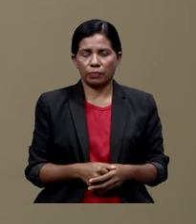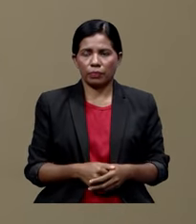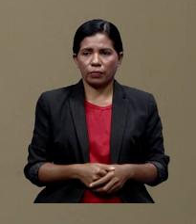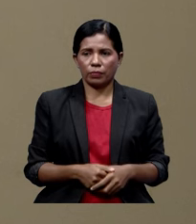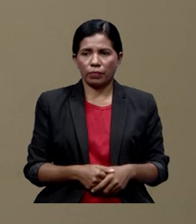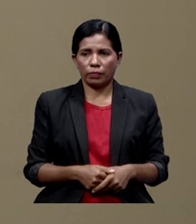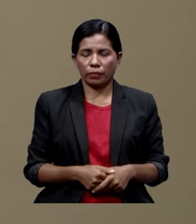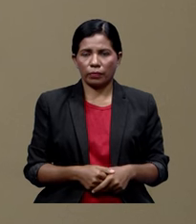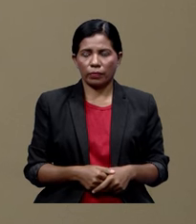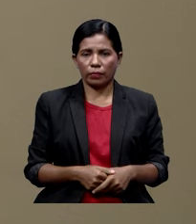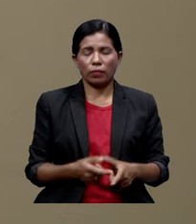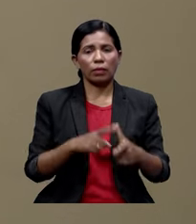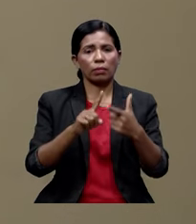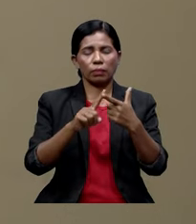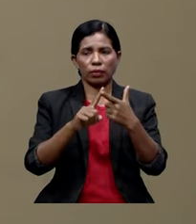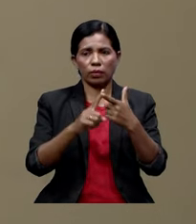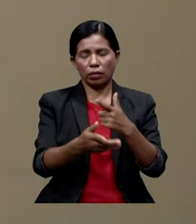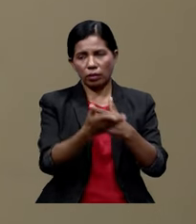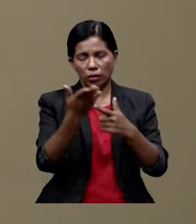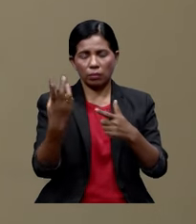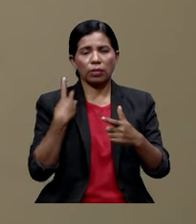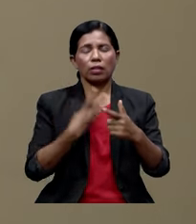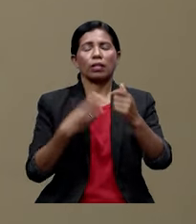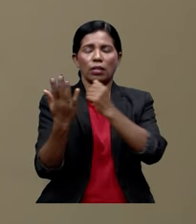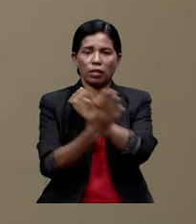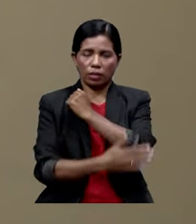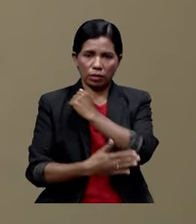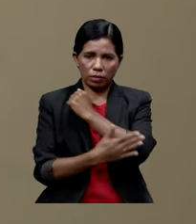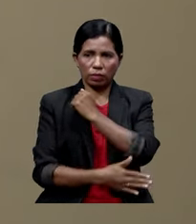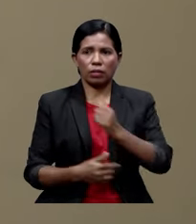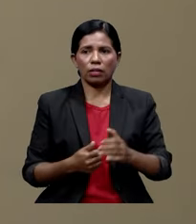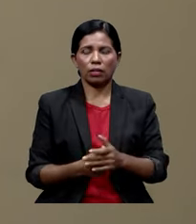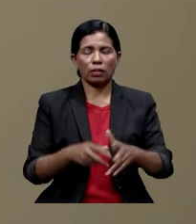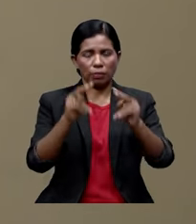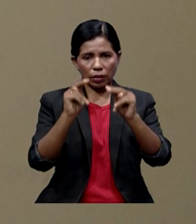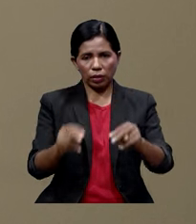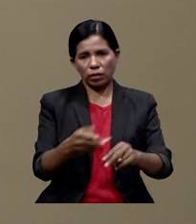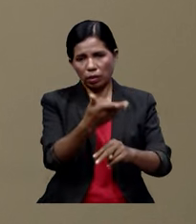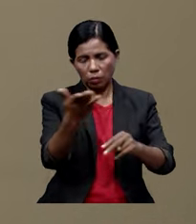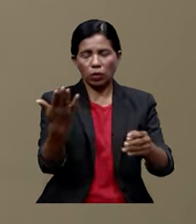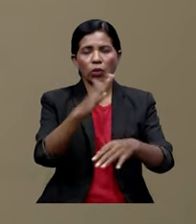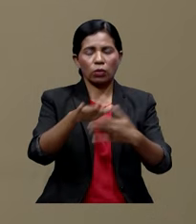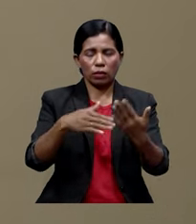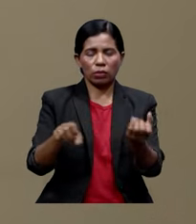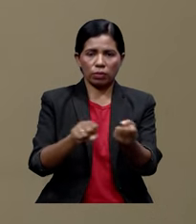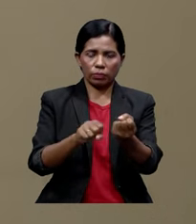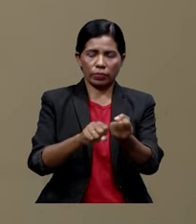Por amor a esta terra que precisa de vós.